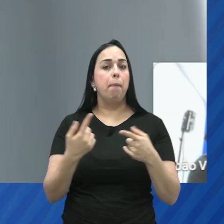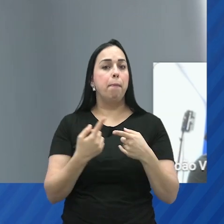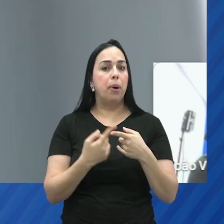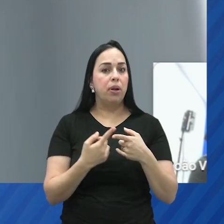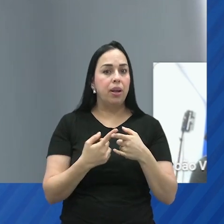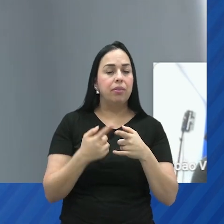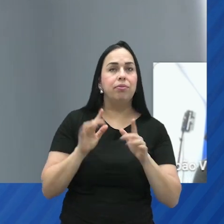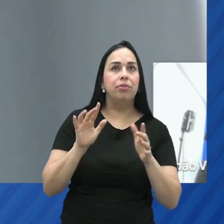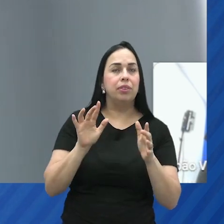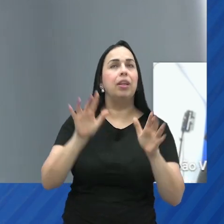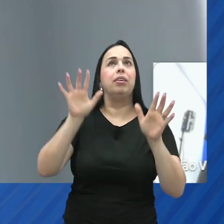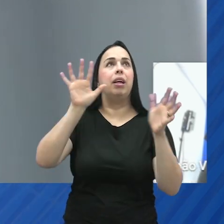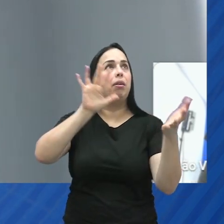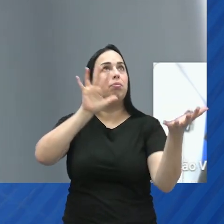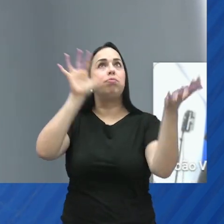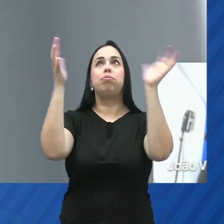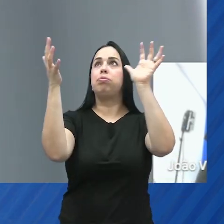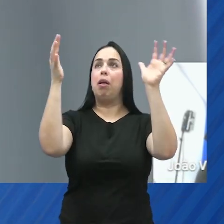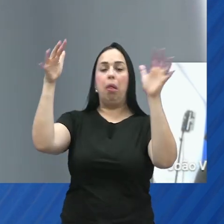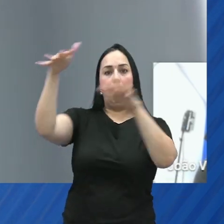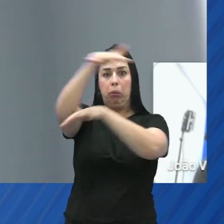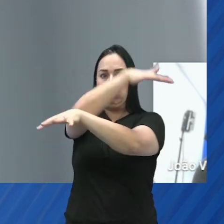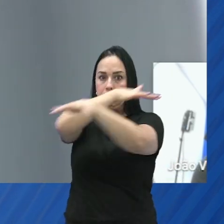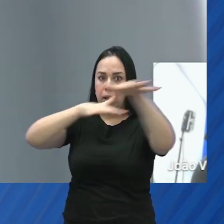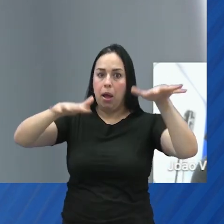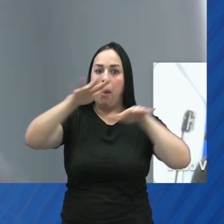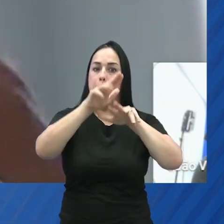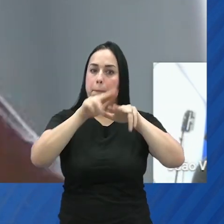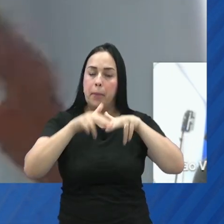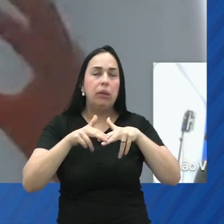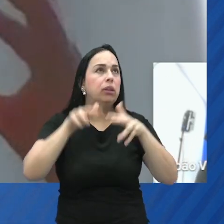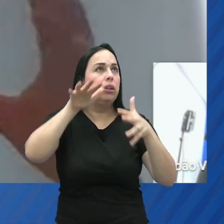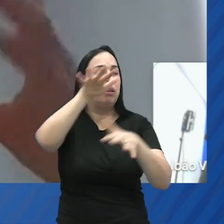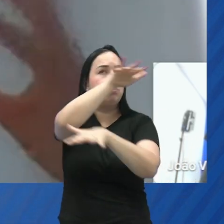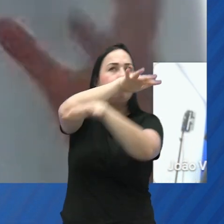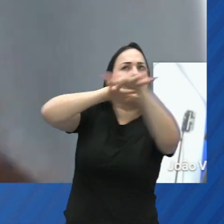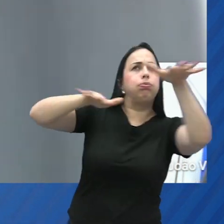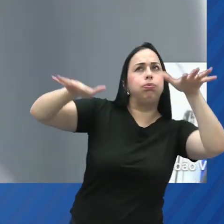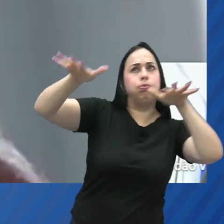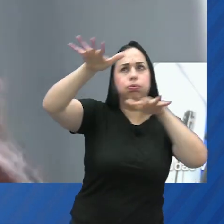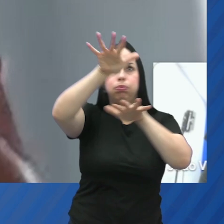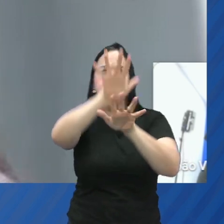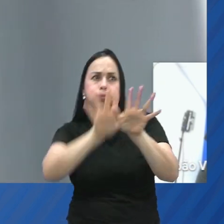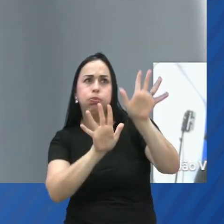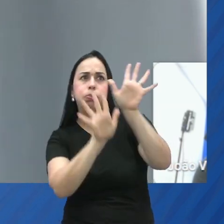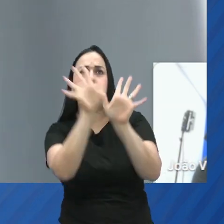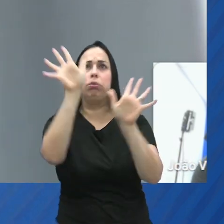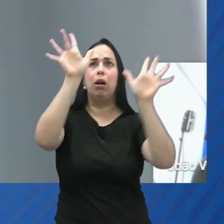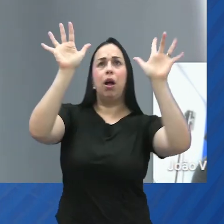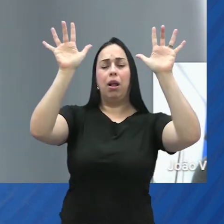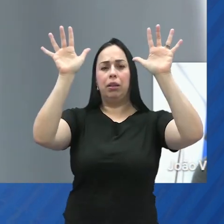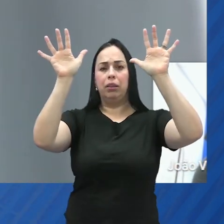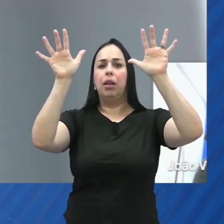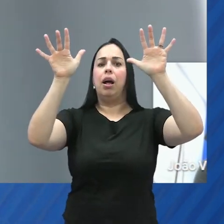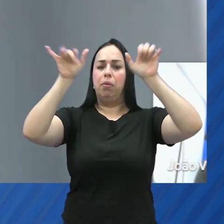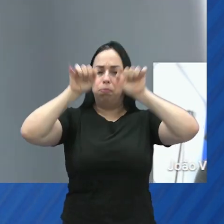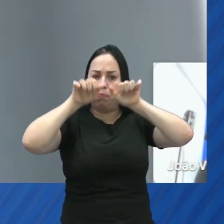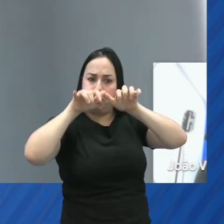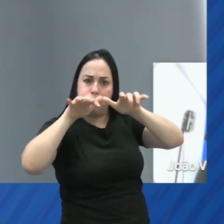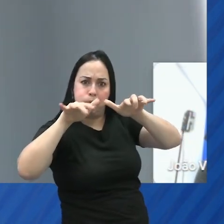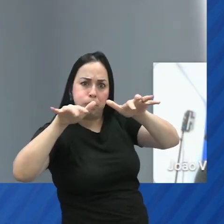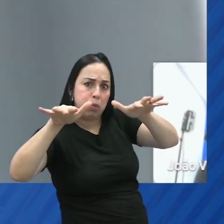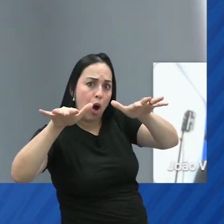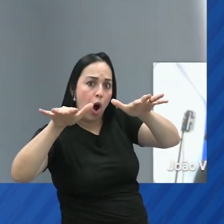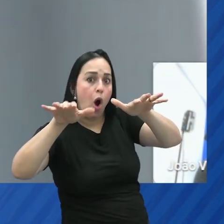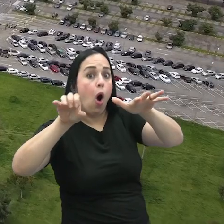por conta das condições da atmosfera. Então, dependendo como essa atmosfera interage com o poluente, ele tende a dispersar